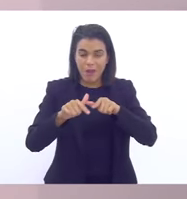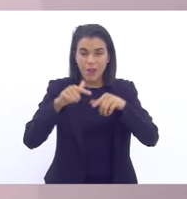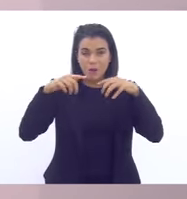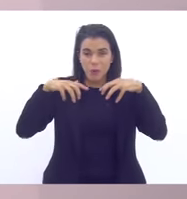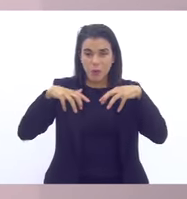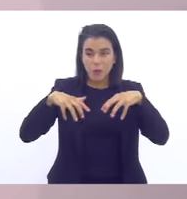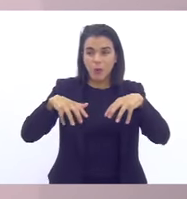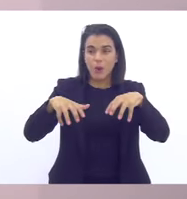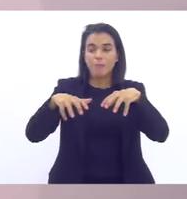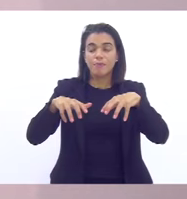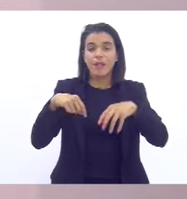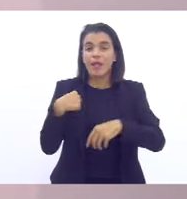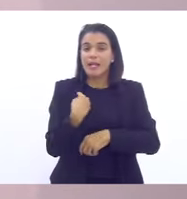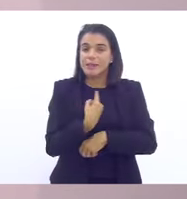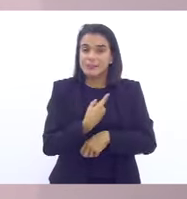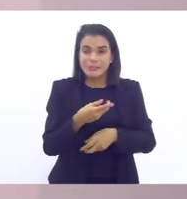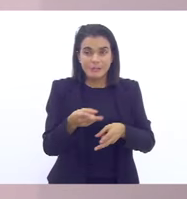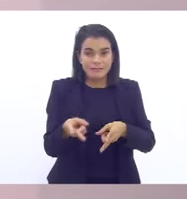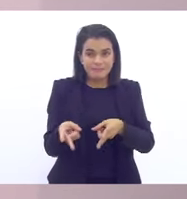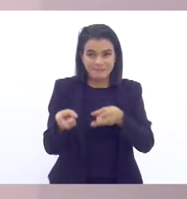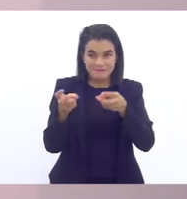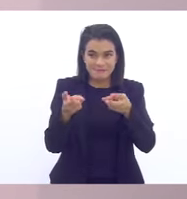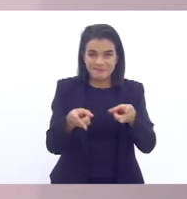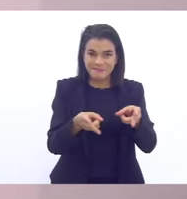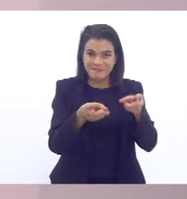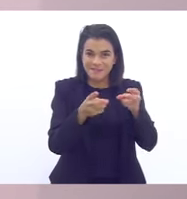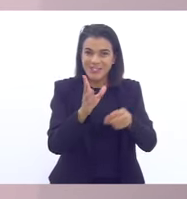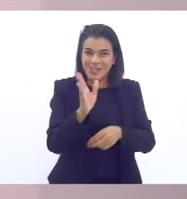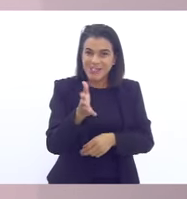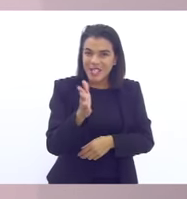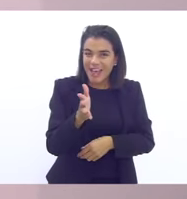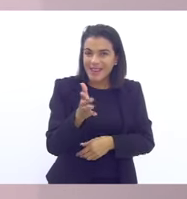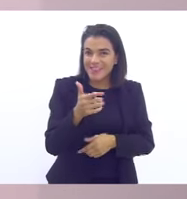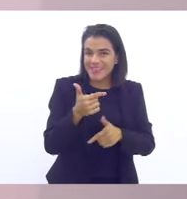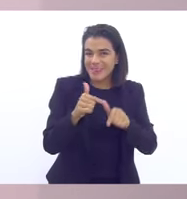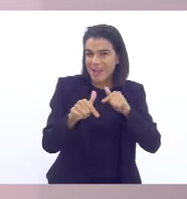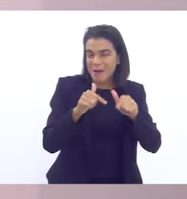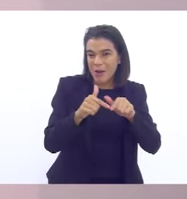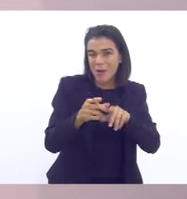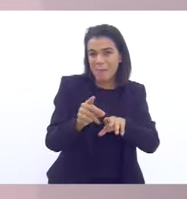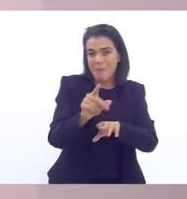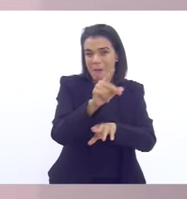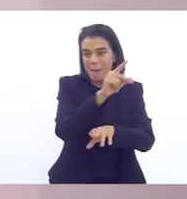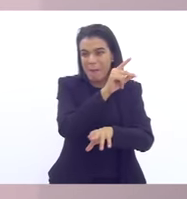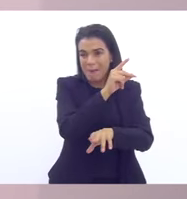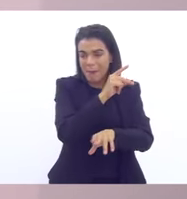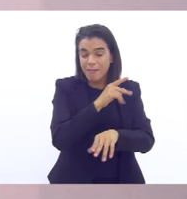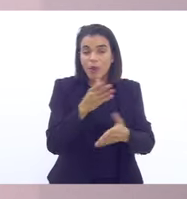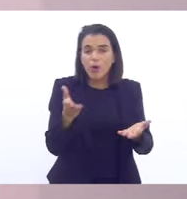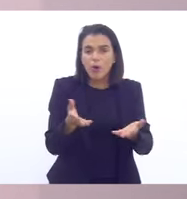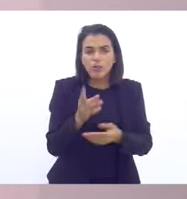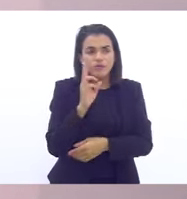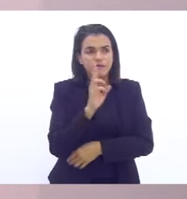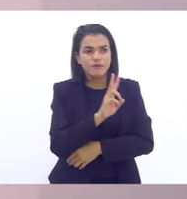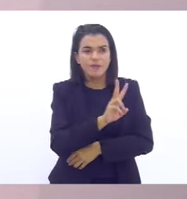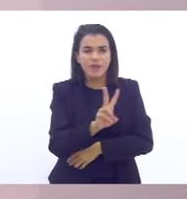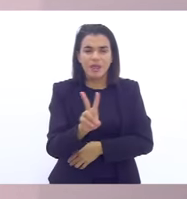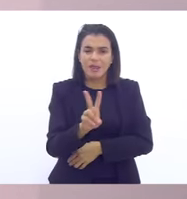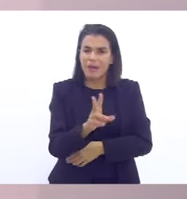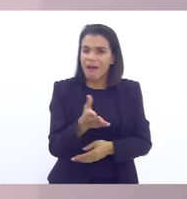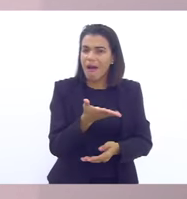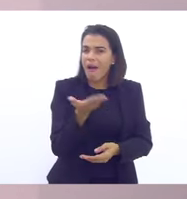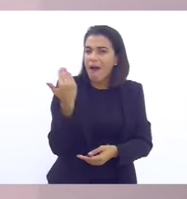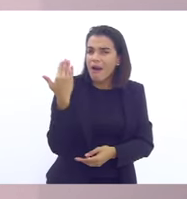tal, a gente percebe, a senhora que já trabalhou na companhia desde a Serge, a gente vê hoje algumas áreas que nunca